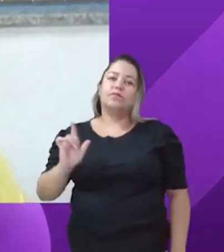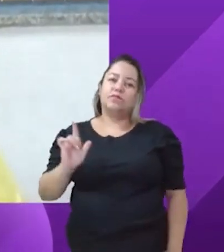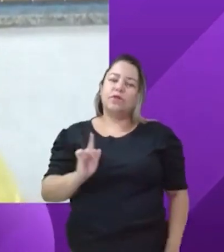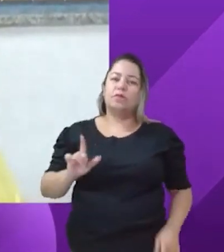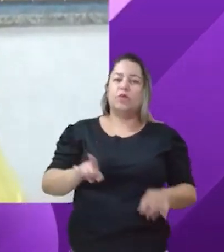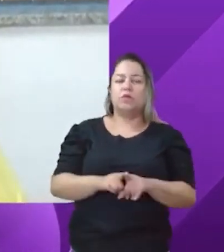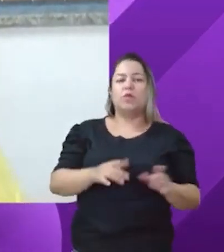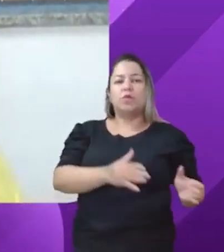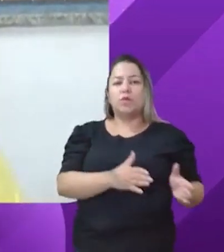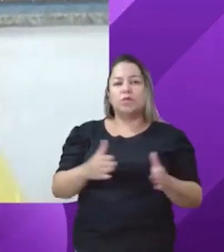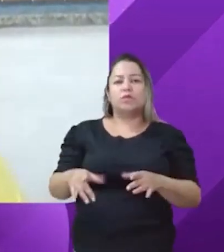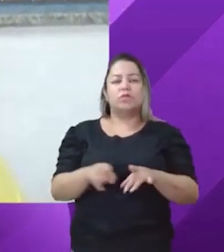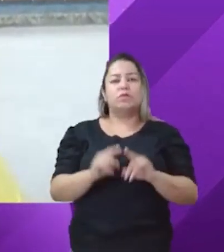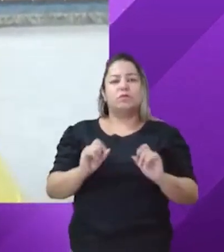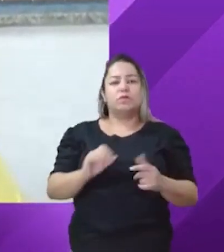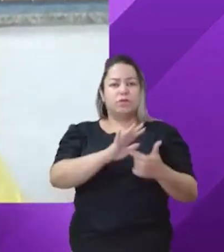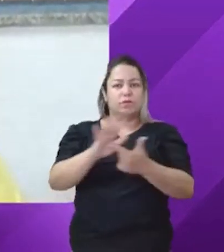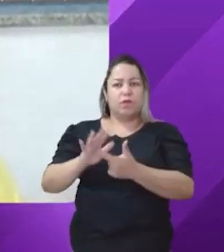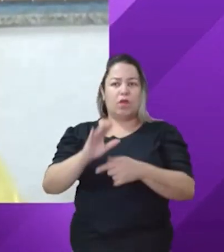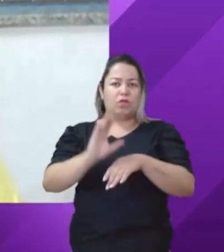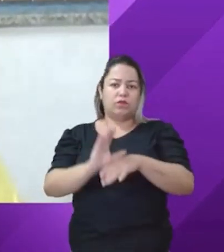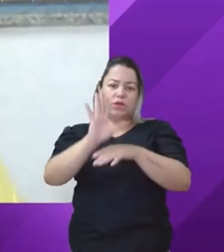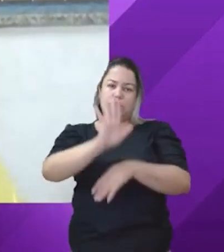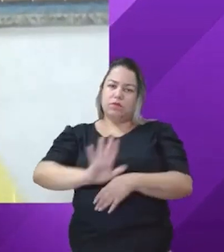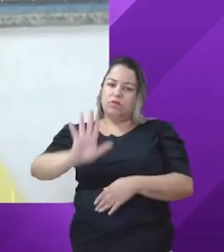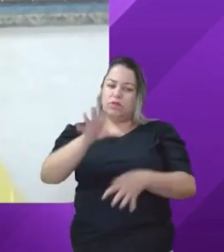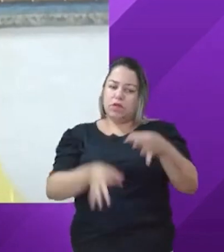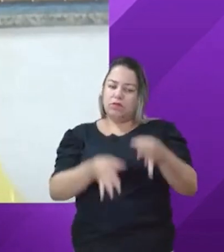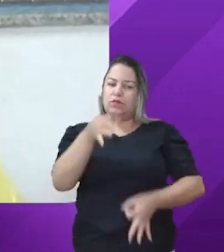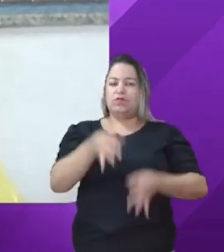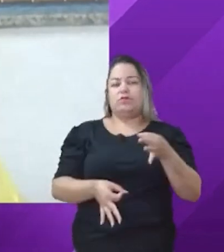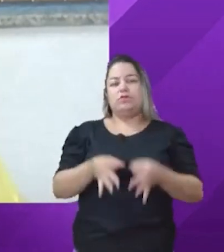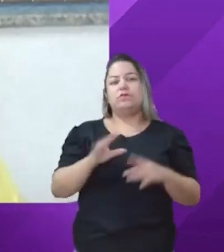processo de execução, indicando aí ao Conselho Nacional de Justiça